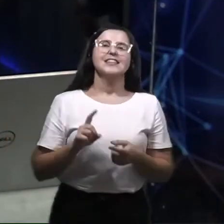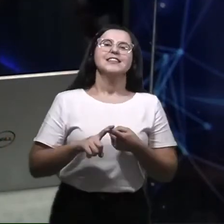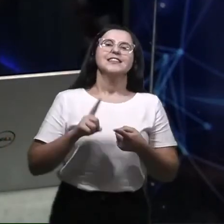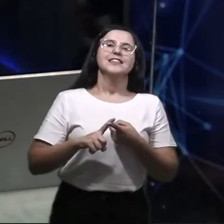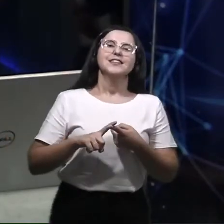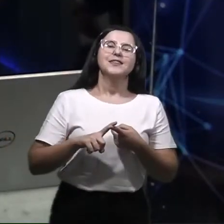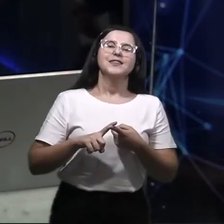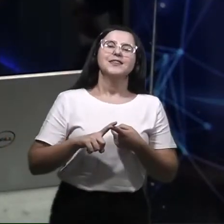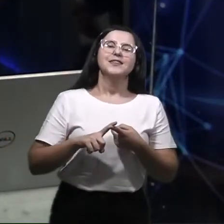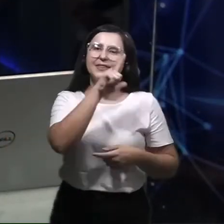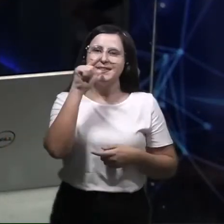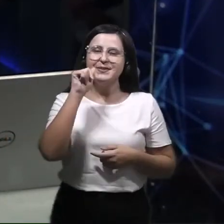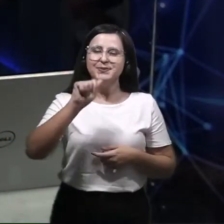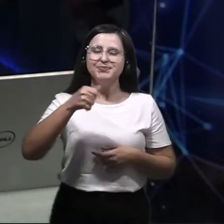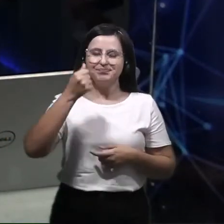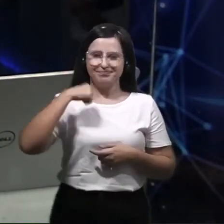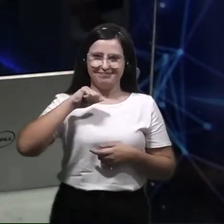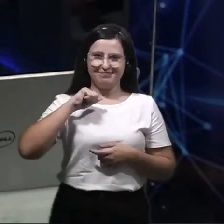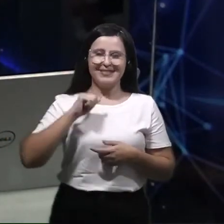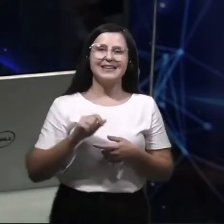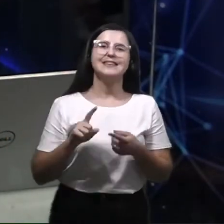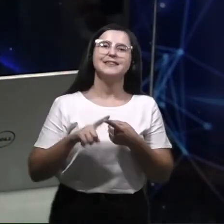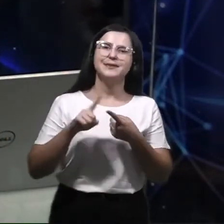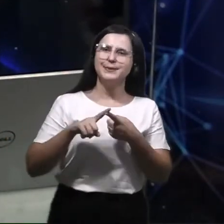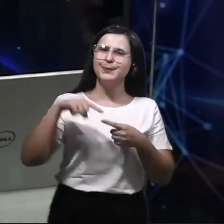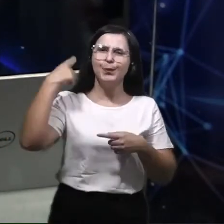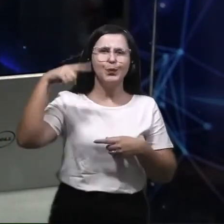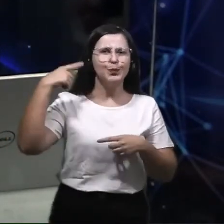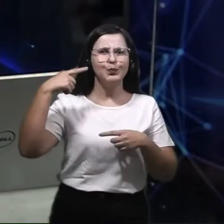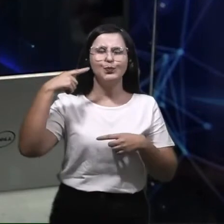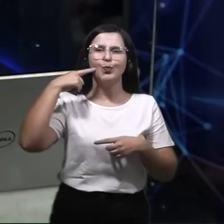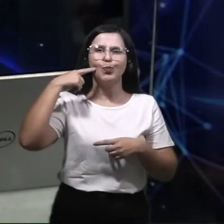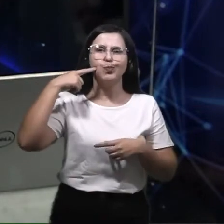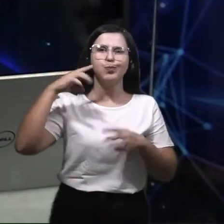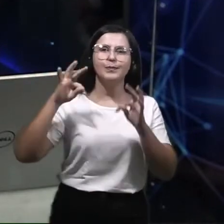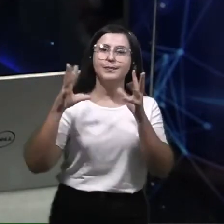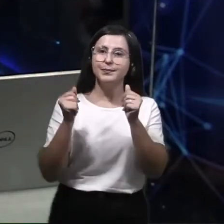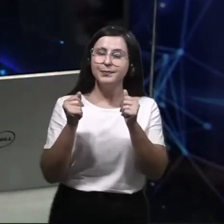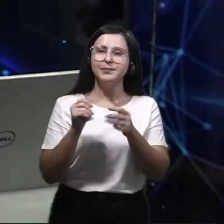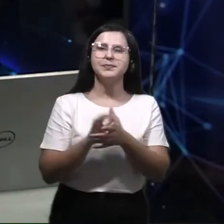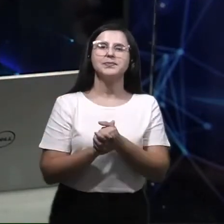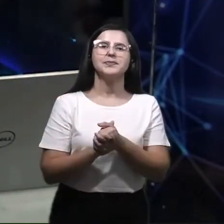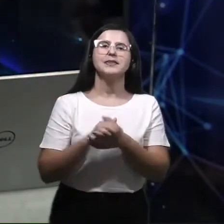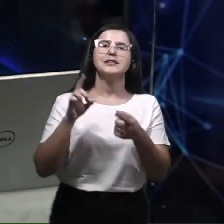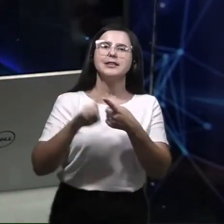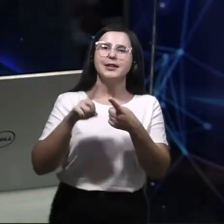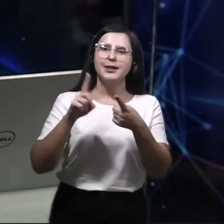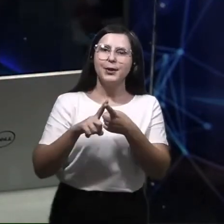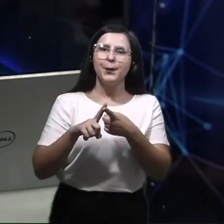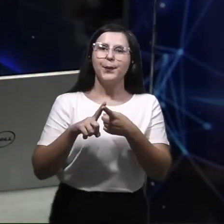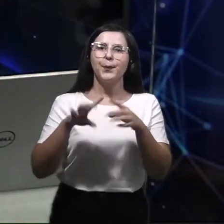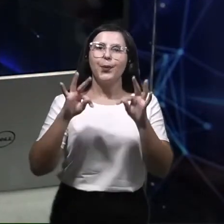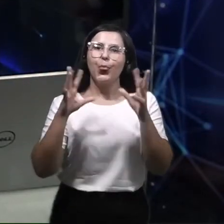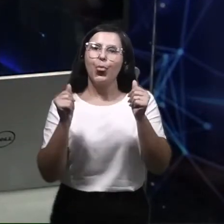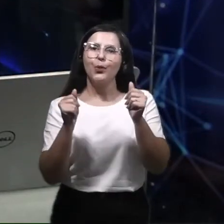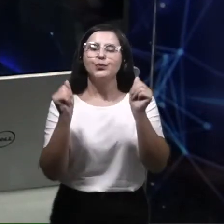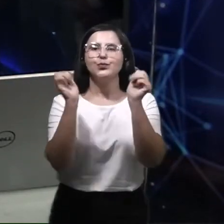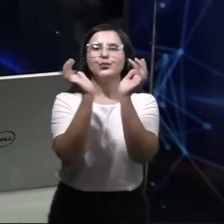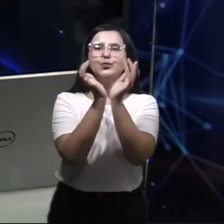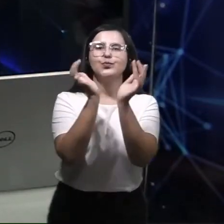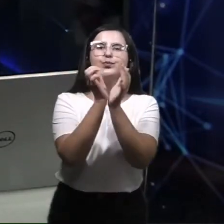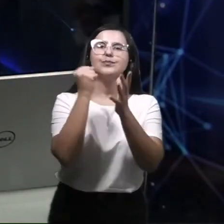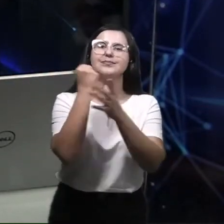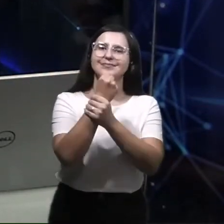comissão julgadora, os advogados Antônio Farias, Edson Teotônio, Vanessa Arruda, a equipe de seguranças, coordenados